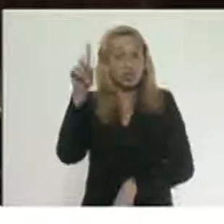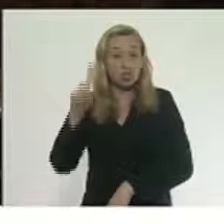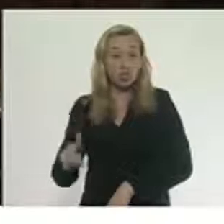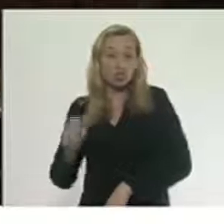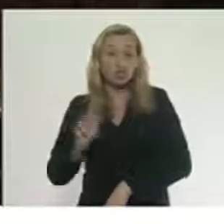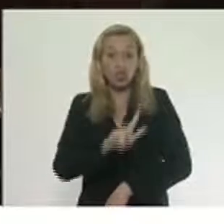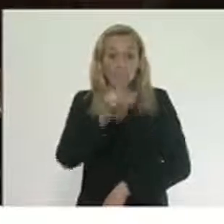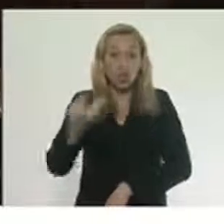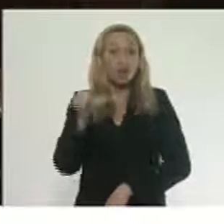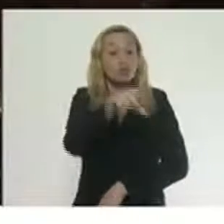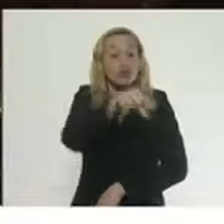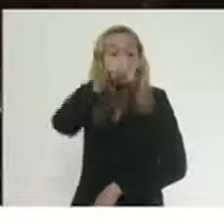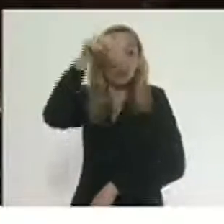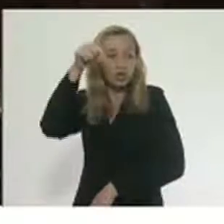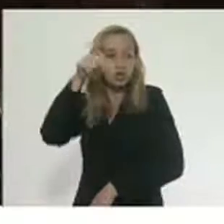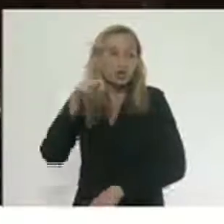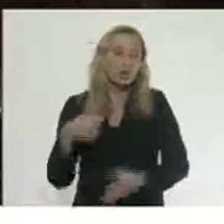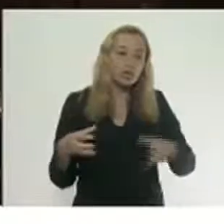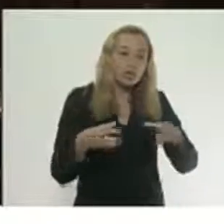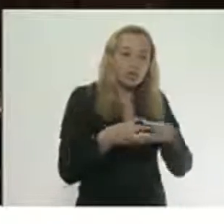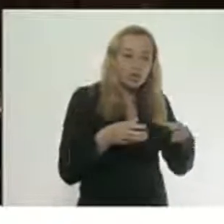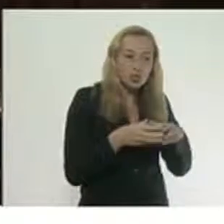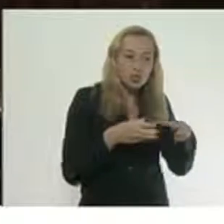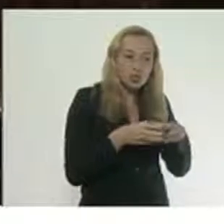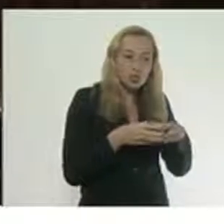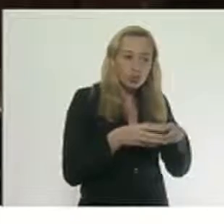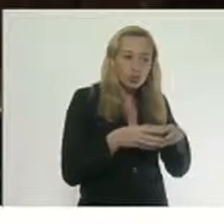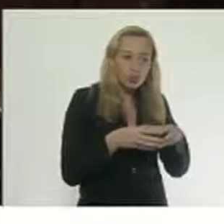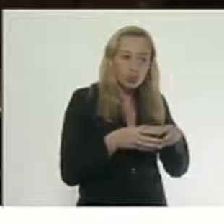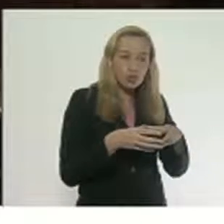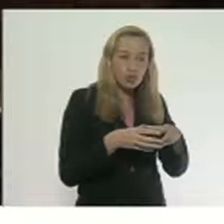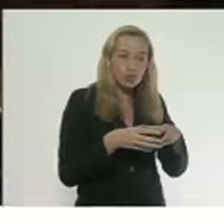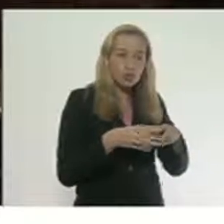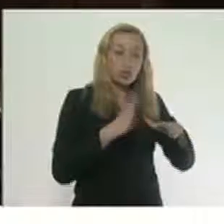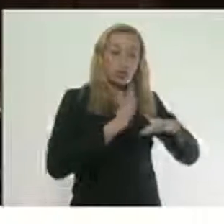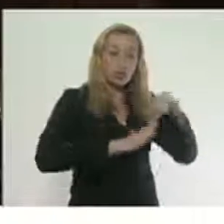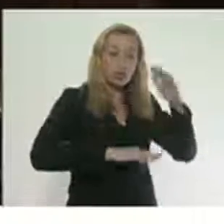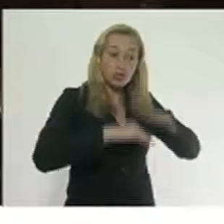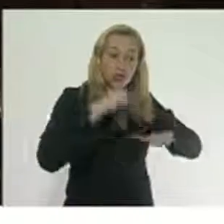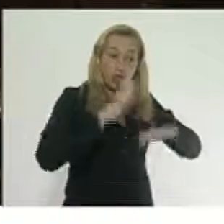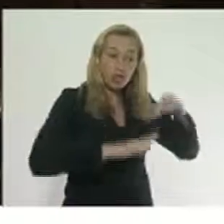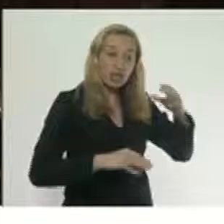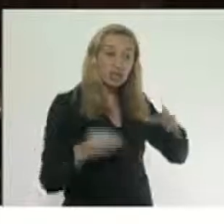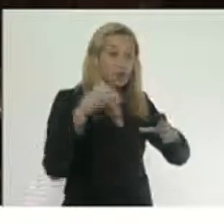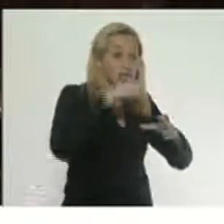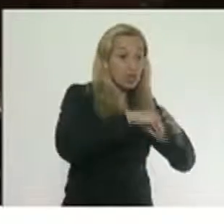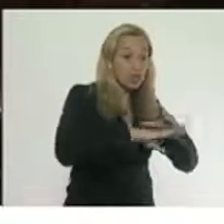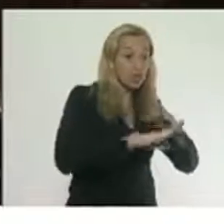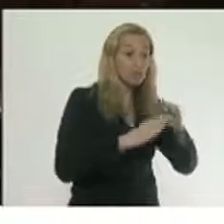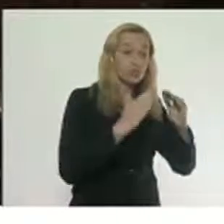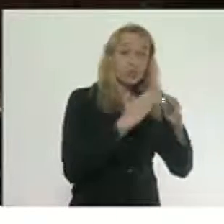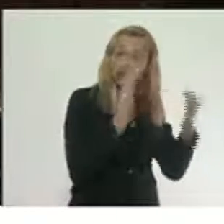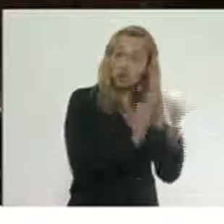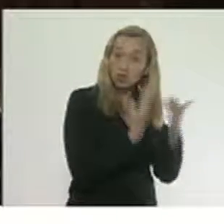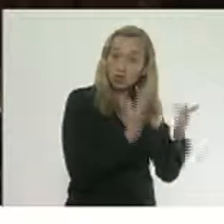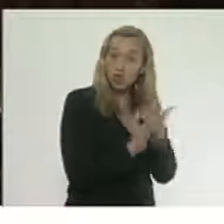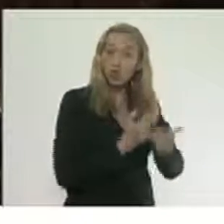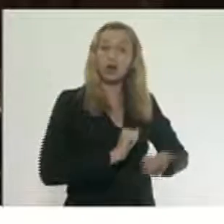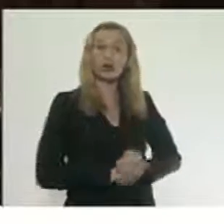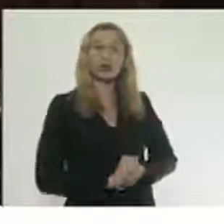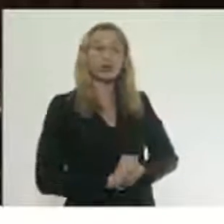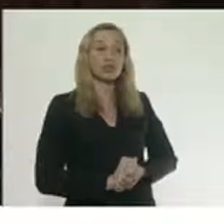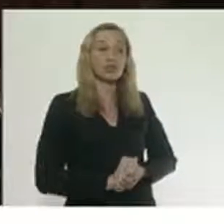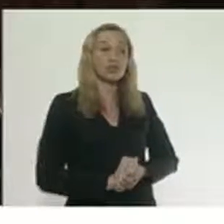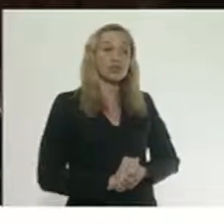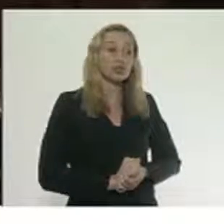gerais, escolhidas pelas comunidades acadêmicas desses polos, que cada polo regional seja constituído por unidades acadêmicas, que